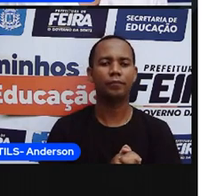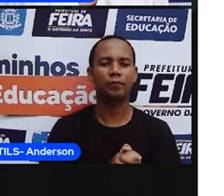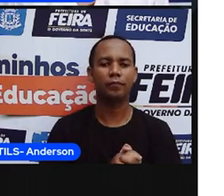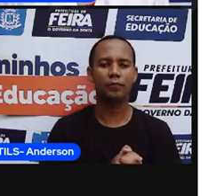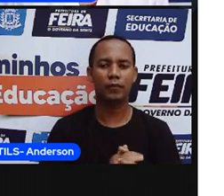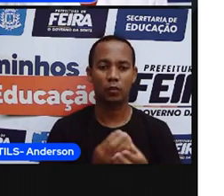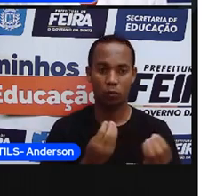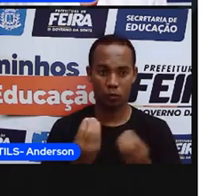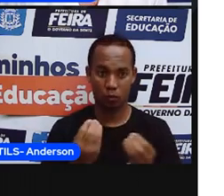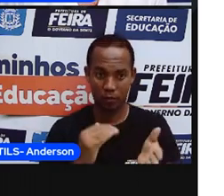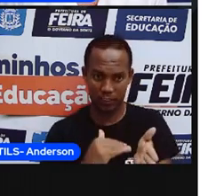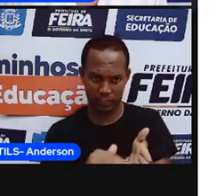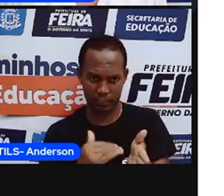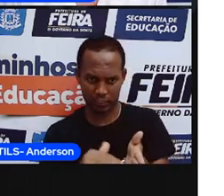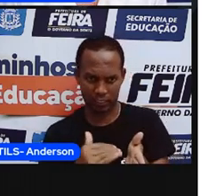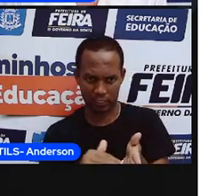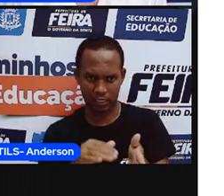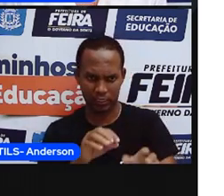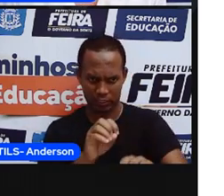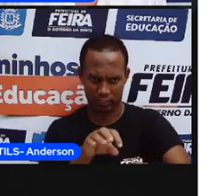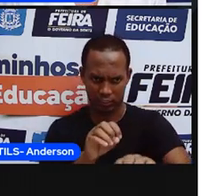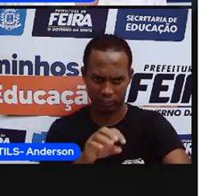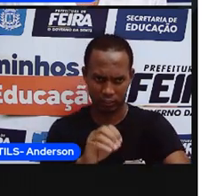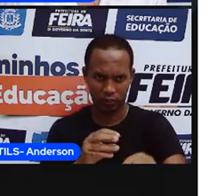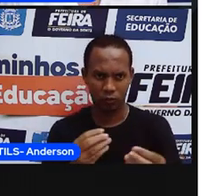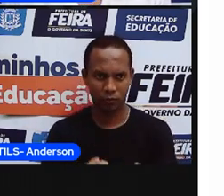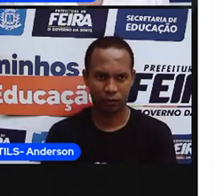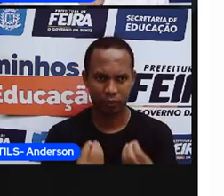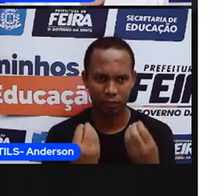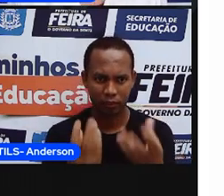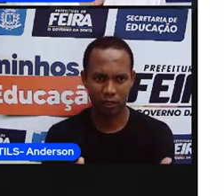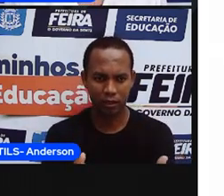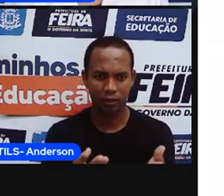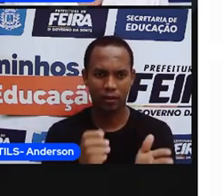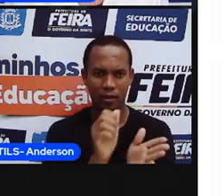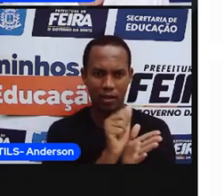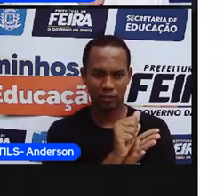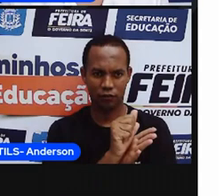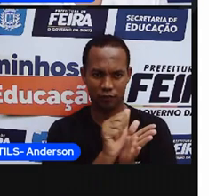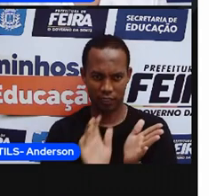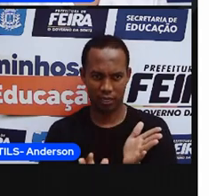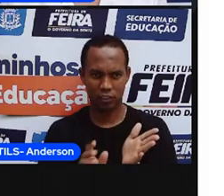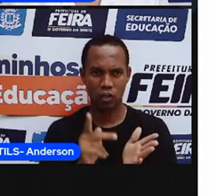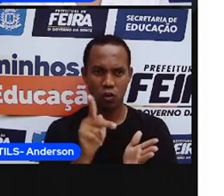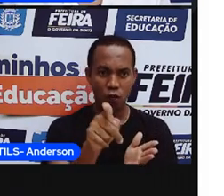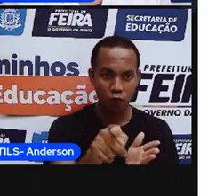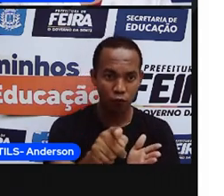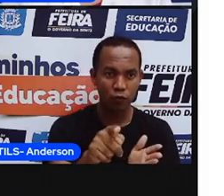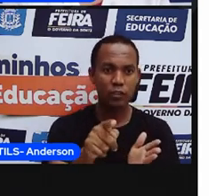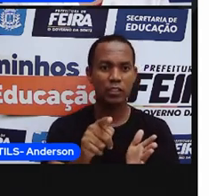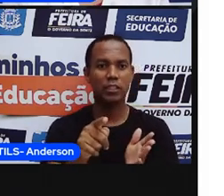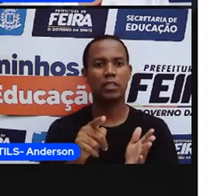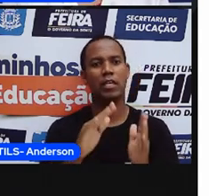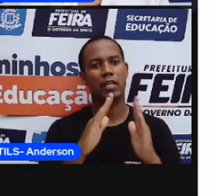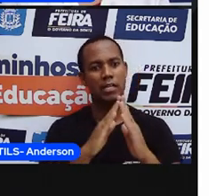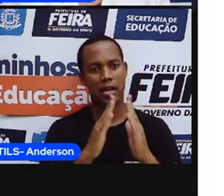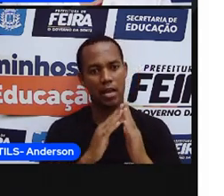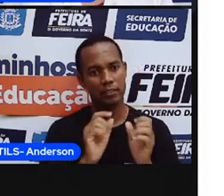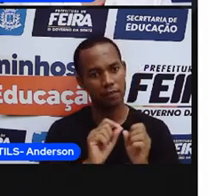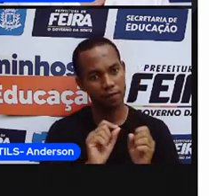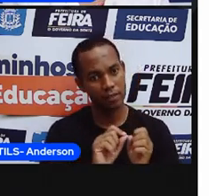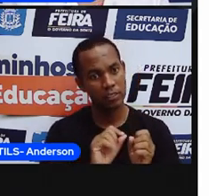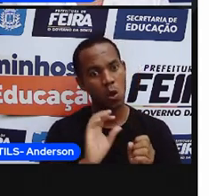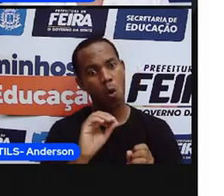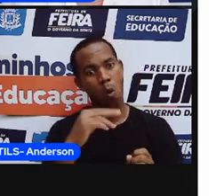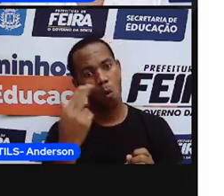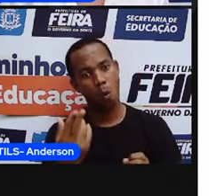SEDUC, a Secretaria de Educação de Feira de Santana, e que não necessariamente o professor, o seu professor, ele